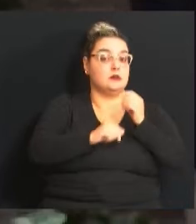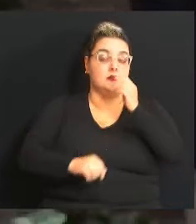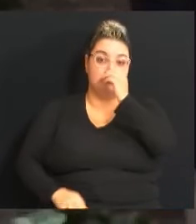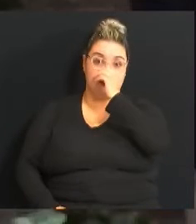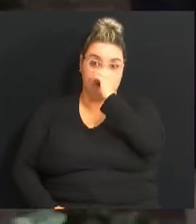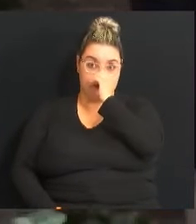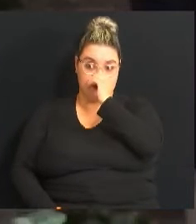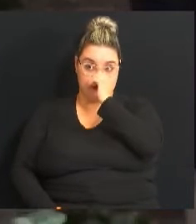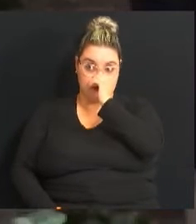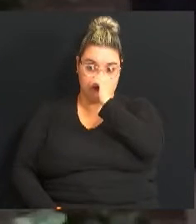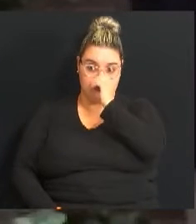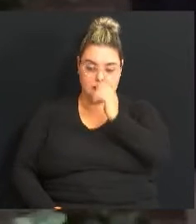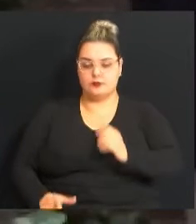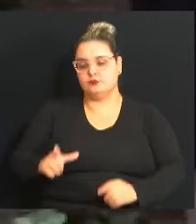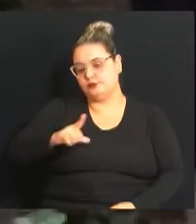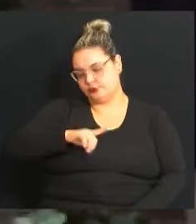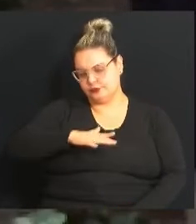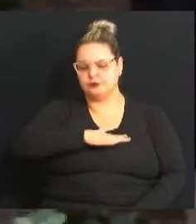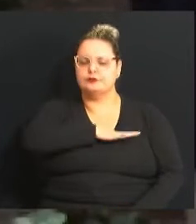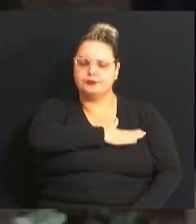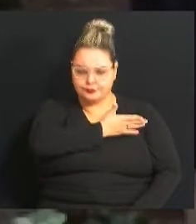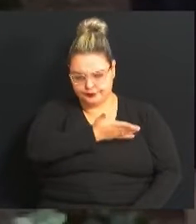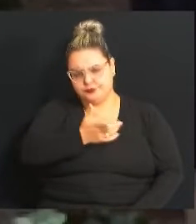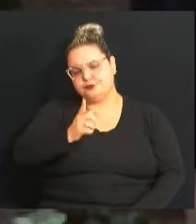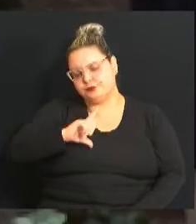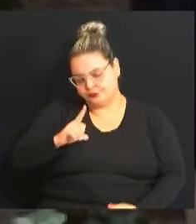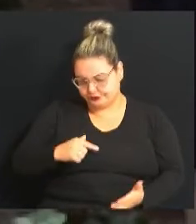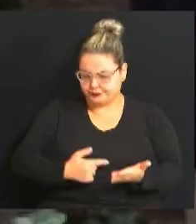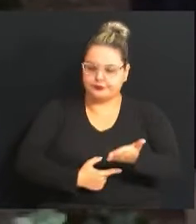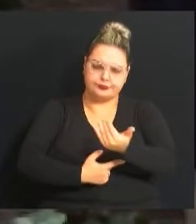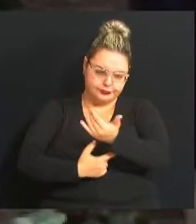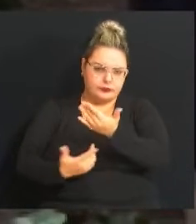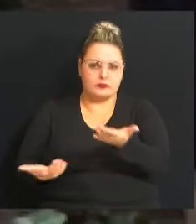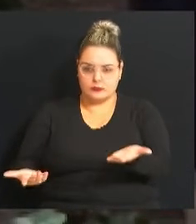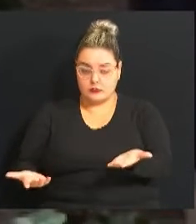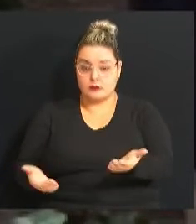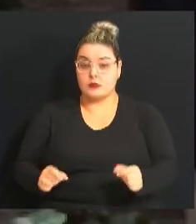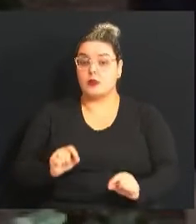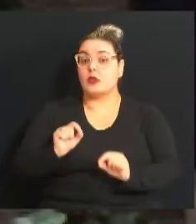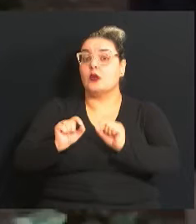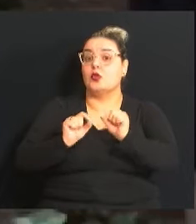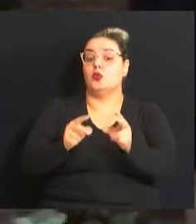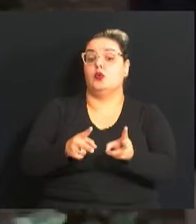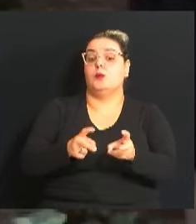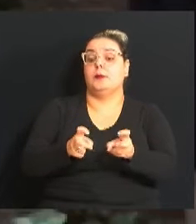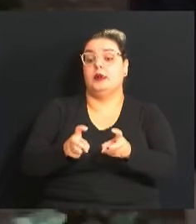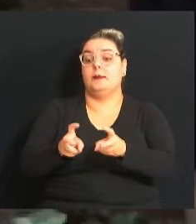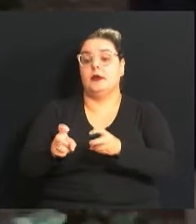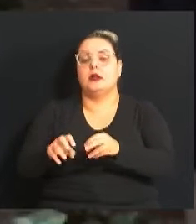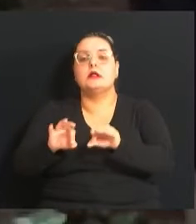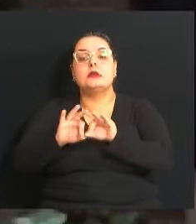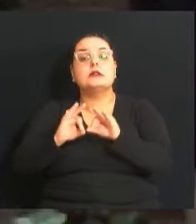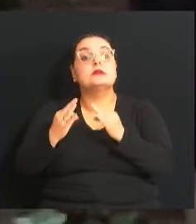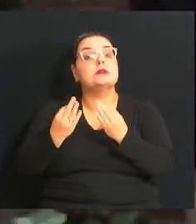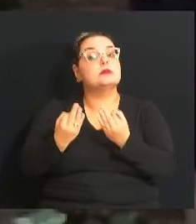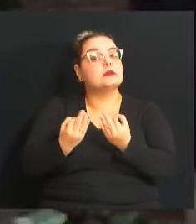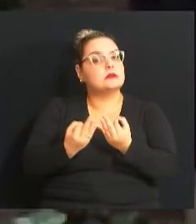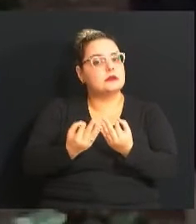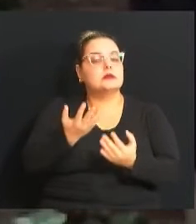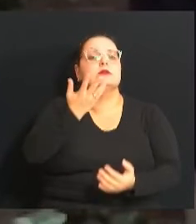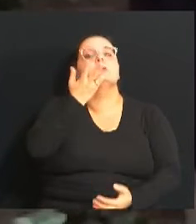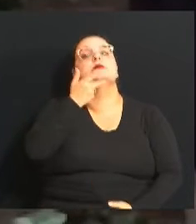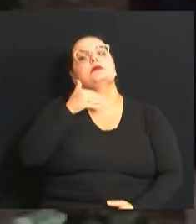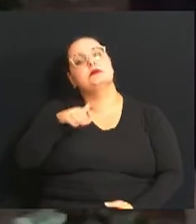Existe algum preconceito sobre a tecnologia, mas o que a gente percebe é que nas famílias, nas crianças,